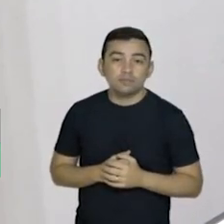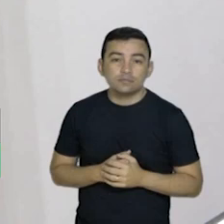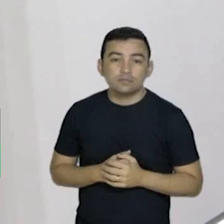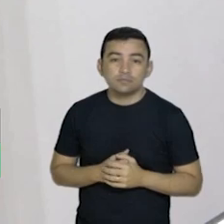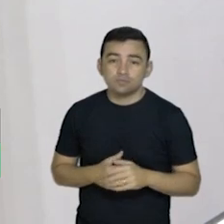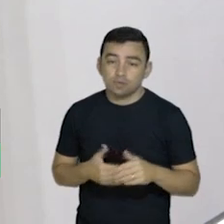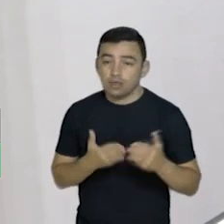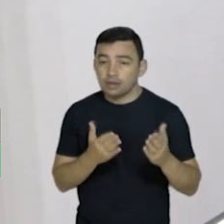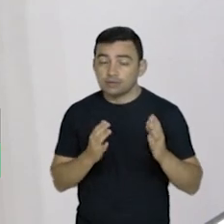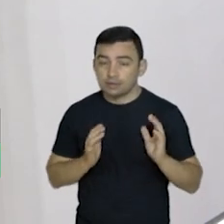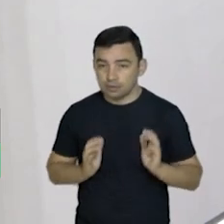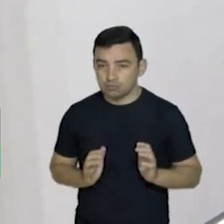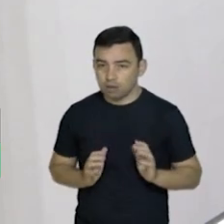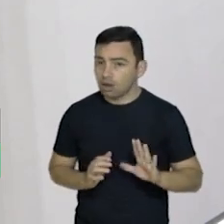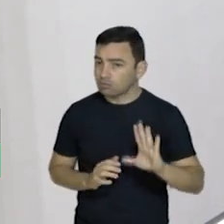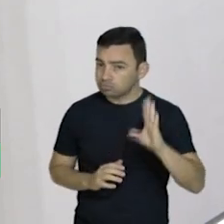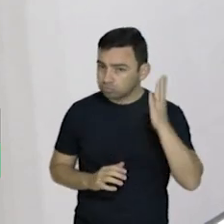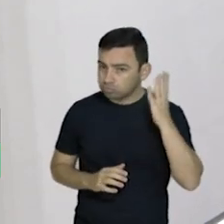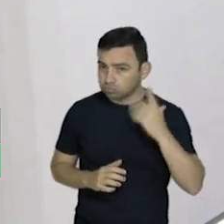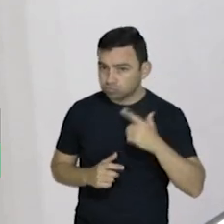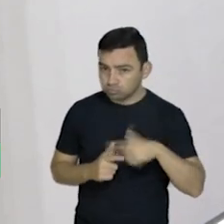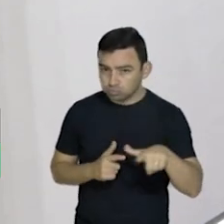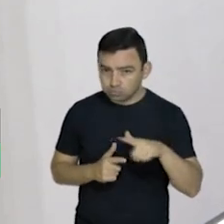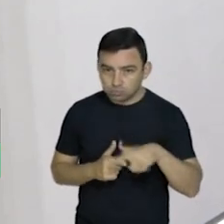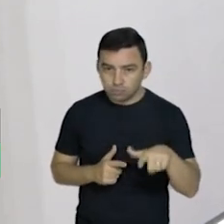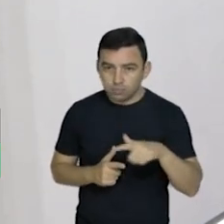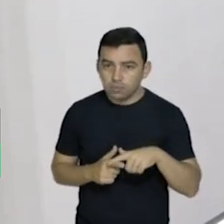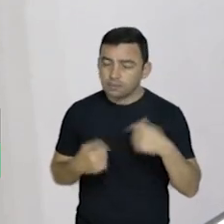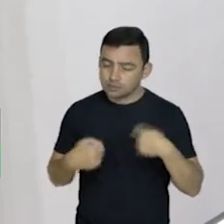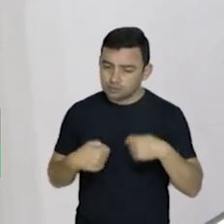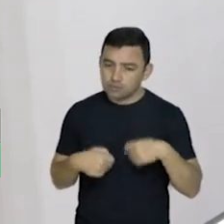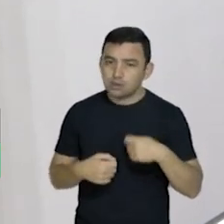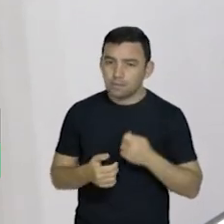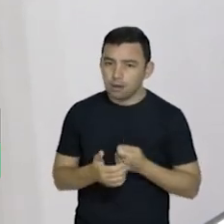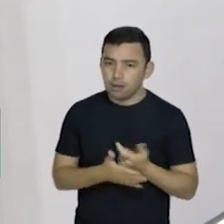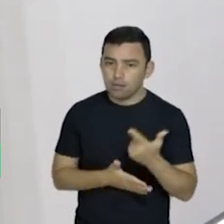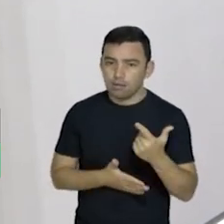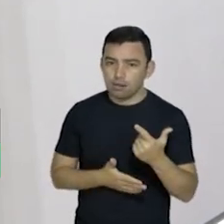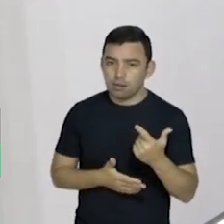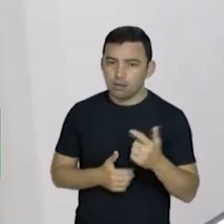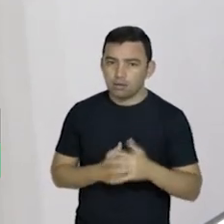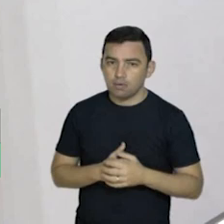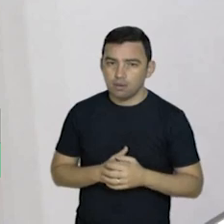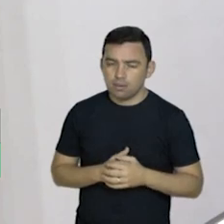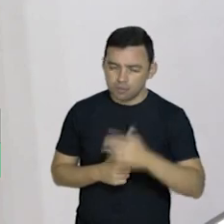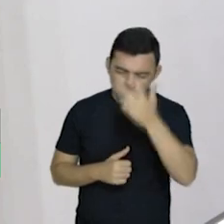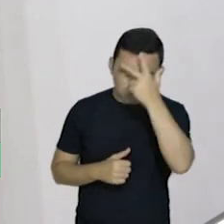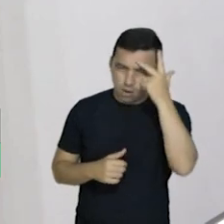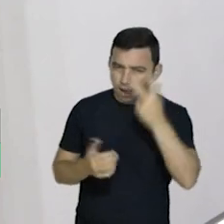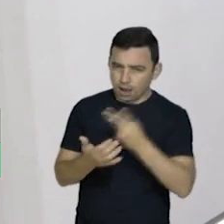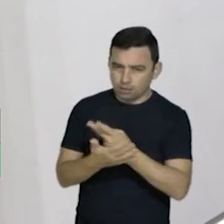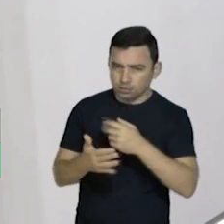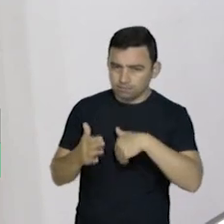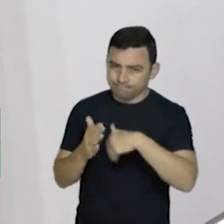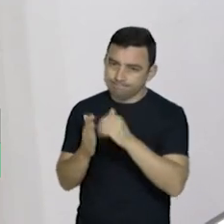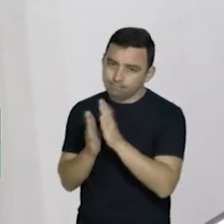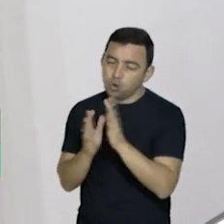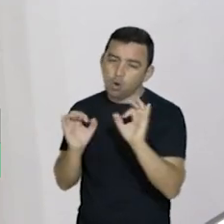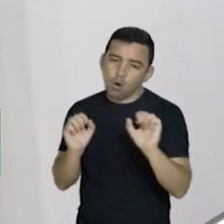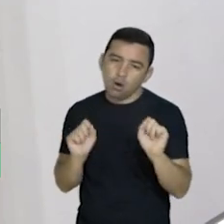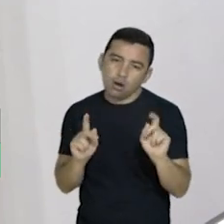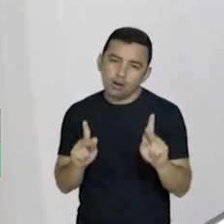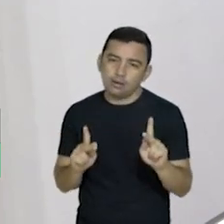lesado ele deve pagar o cidadão que comete a multa ele deve pagar pelo